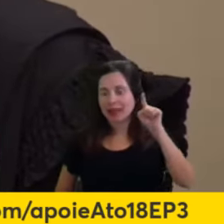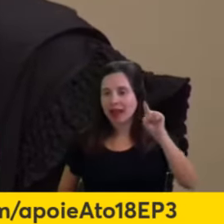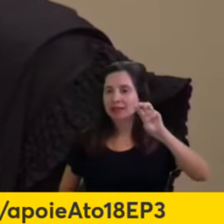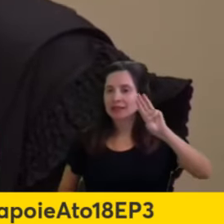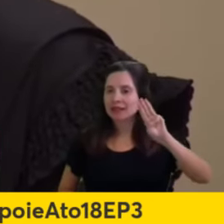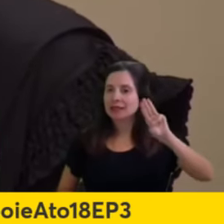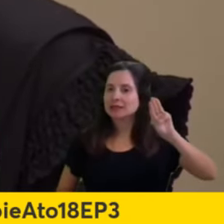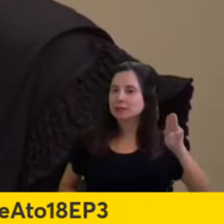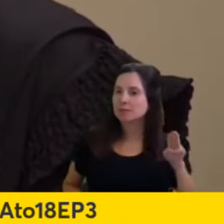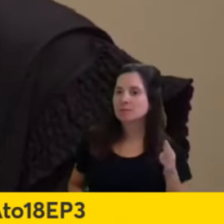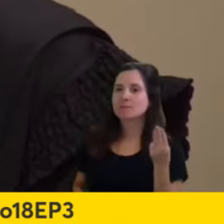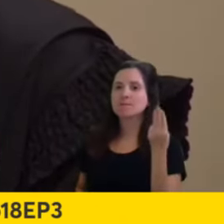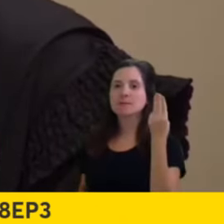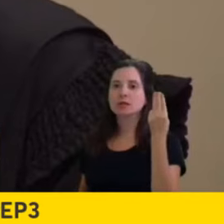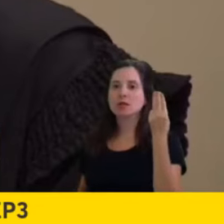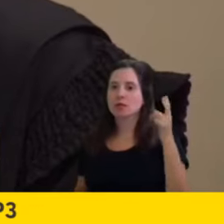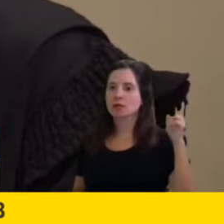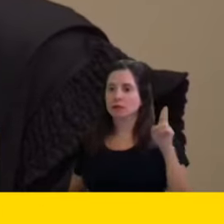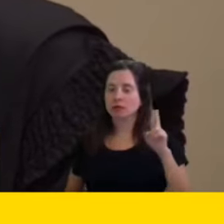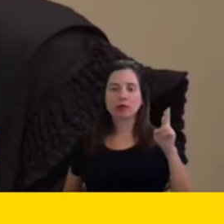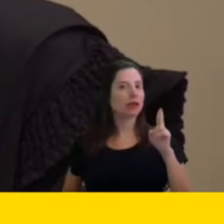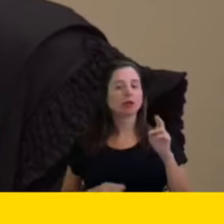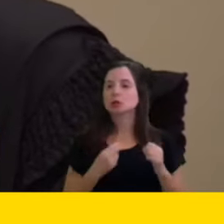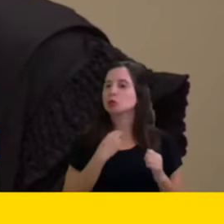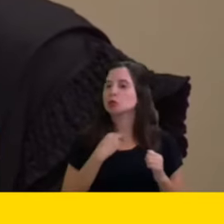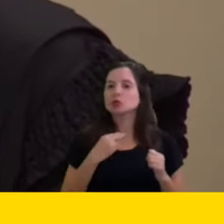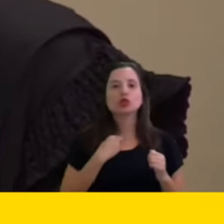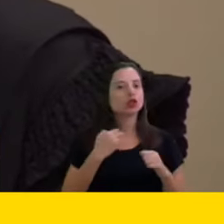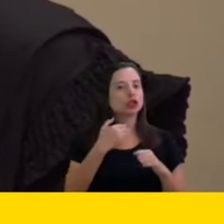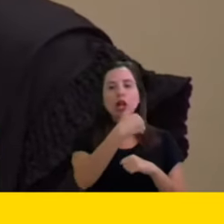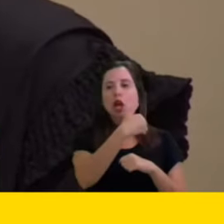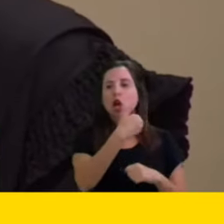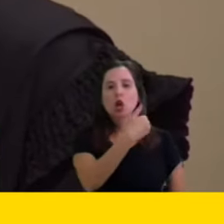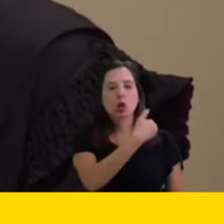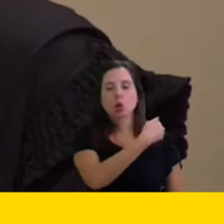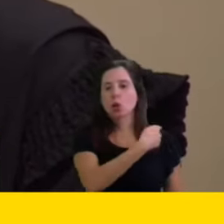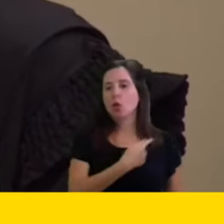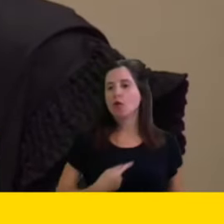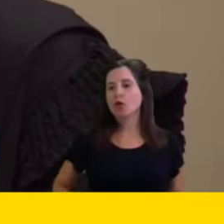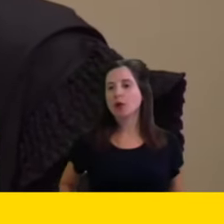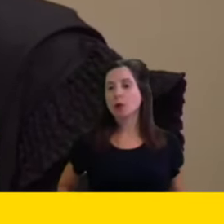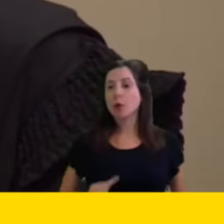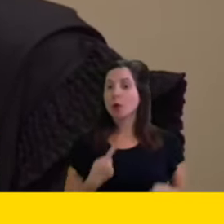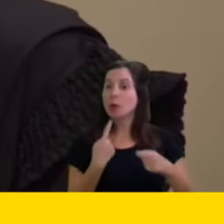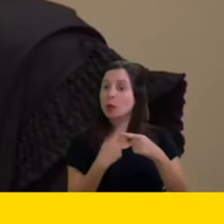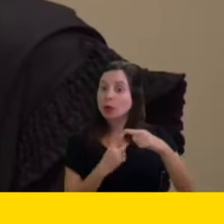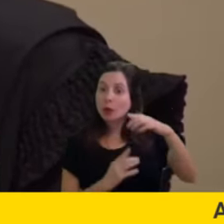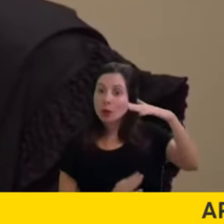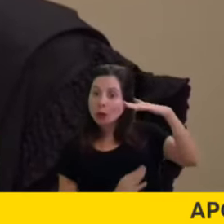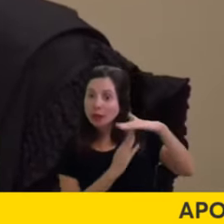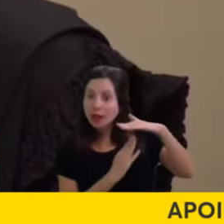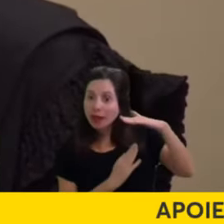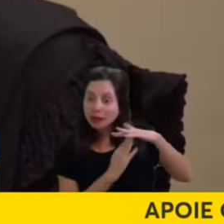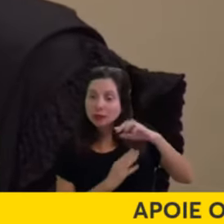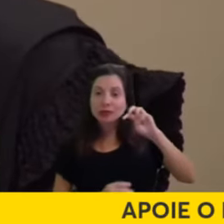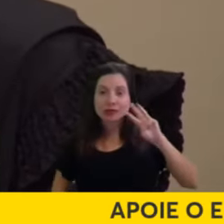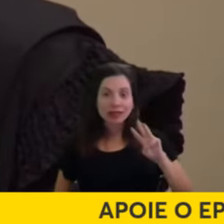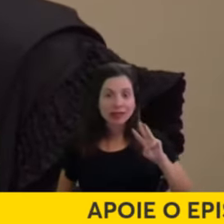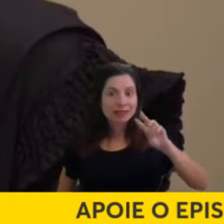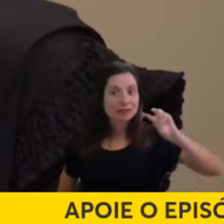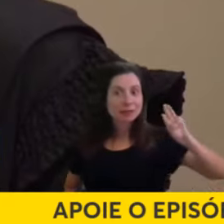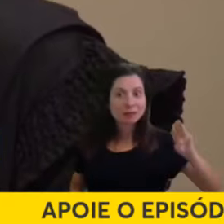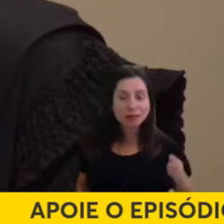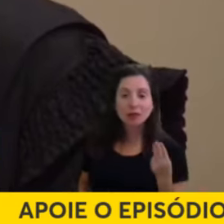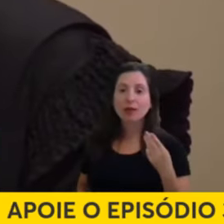reais não poderia se candar nem mesmo governador de seu estado porque o teto era de pouco mais de R 3,5 milhões me de reais Deputado em